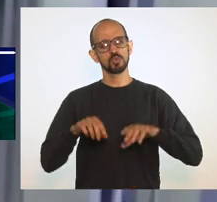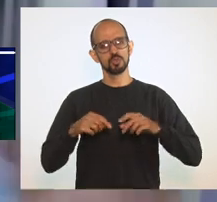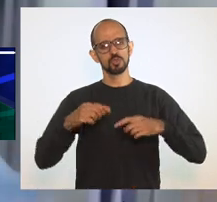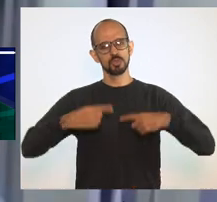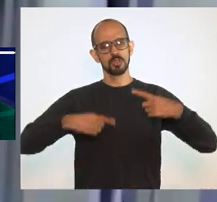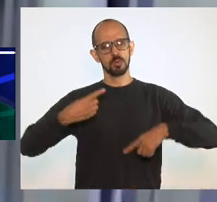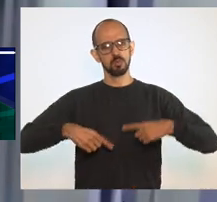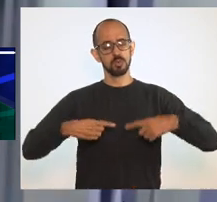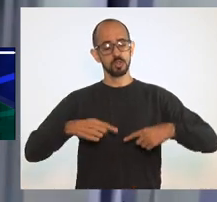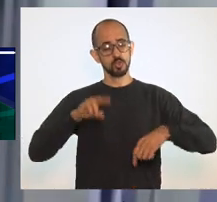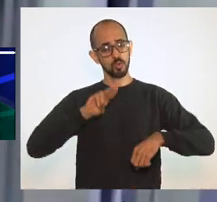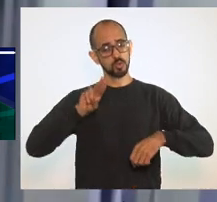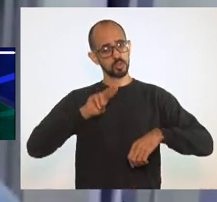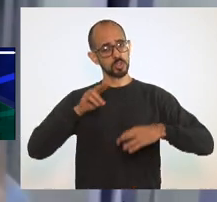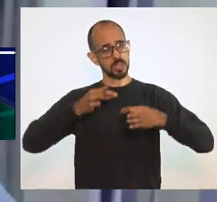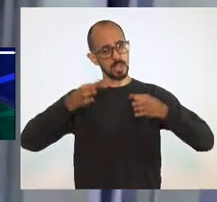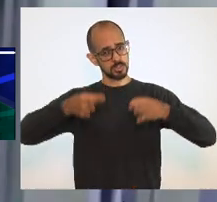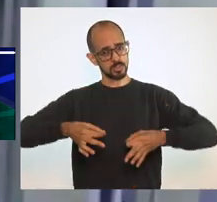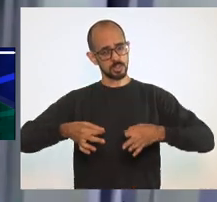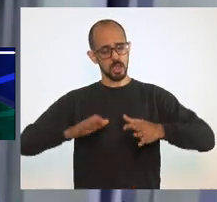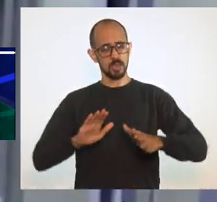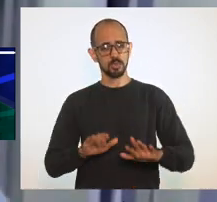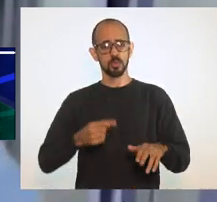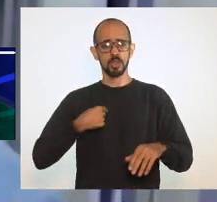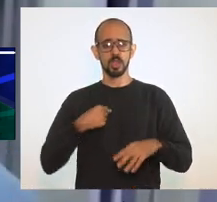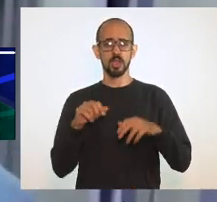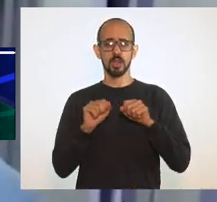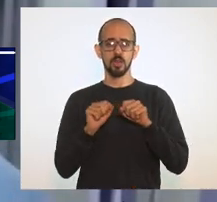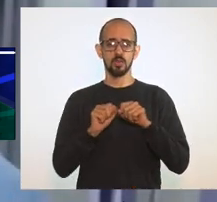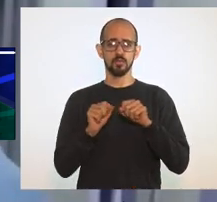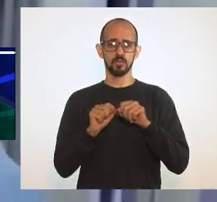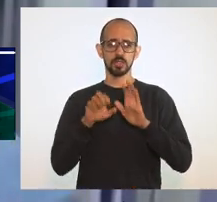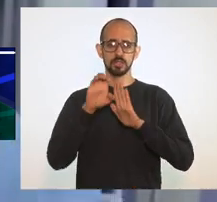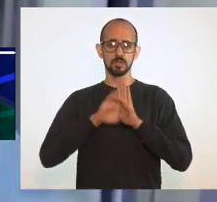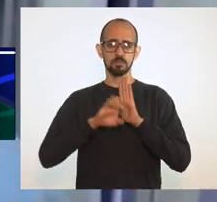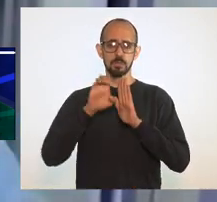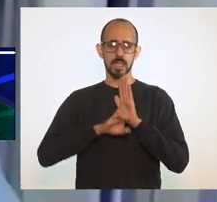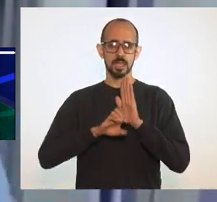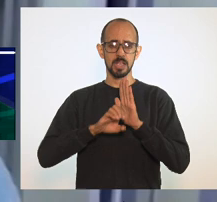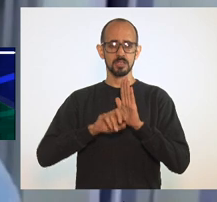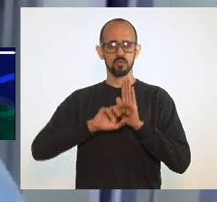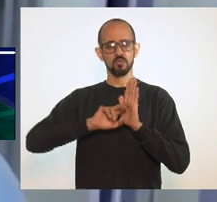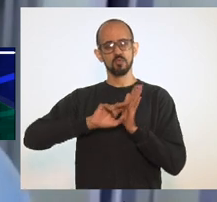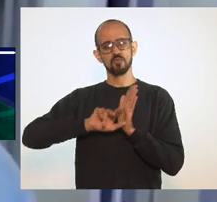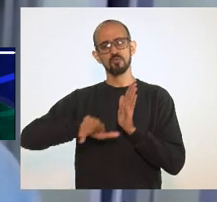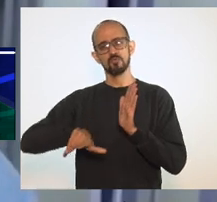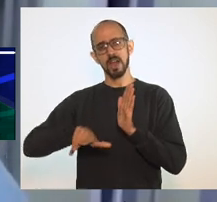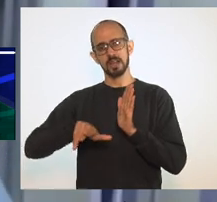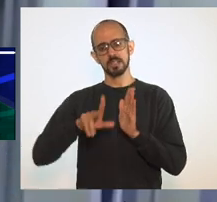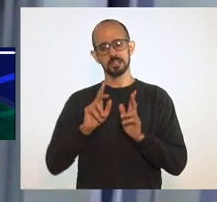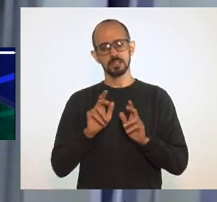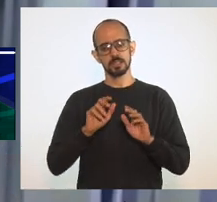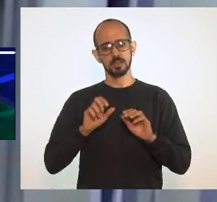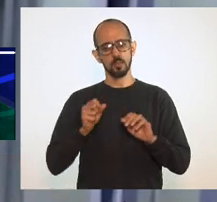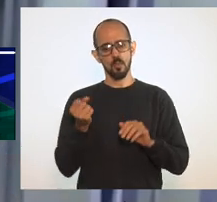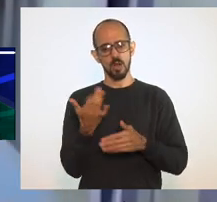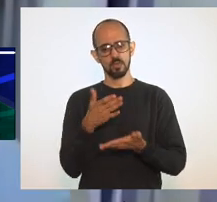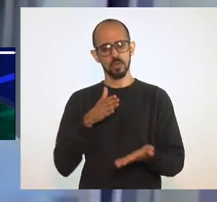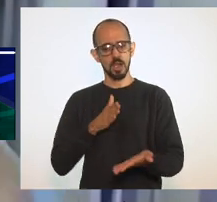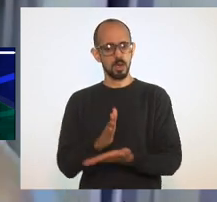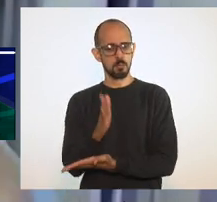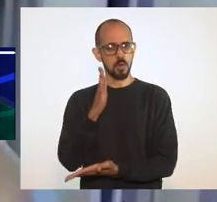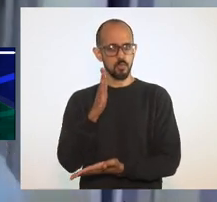para o uso correto desse fundo. Eu fiz uma emenda, fiz várias emendas, muito semelhantes a algumas que foram aprovadas, mas uma que foi aprovada ao